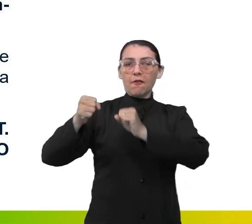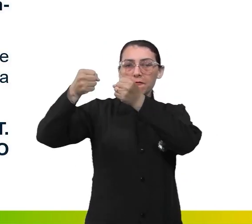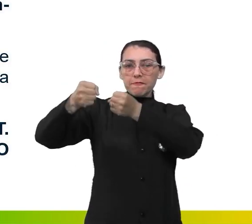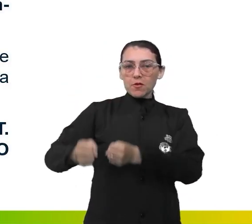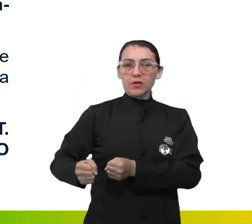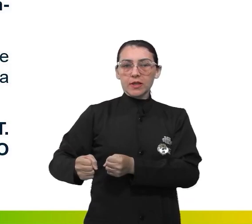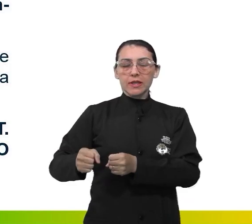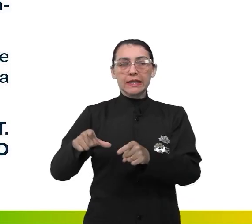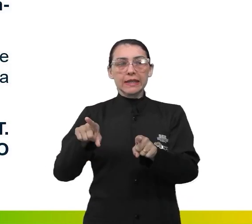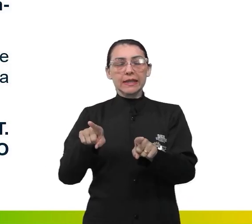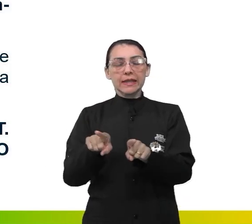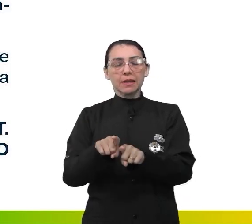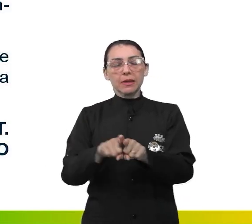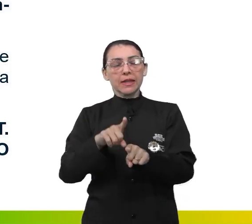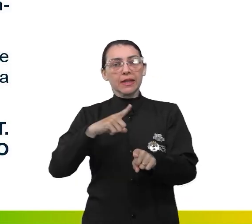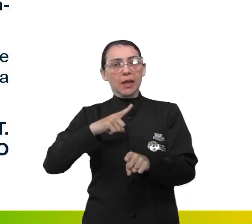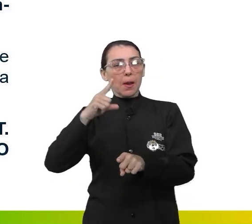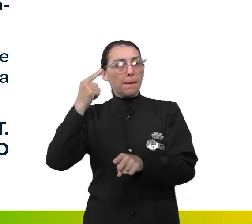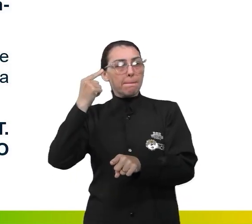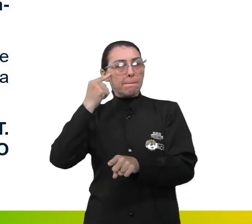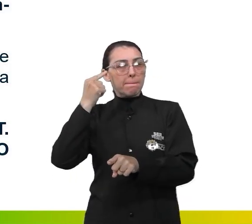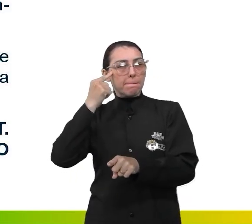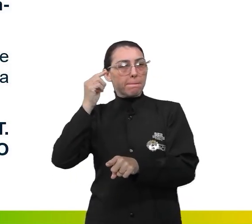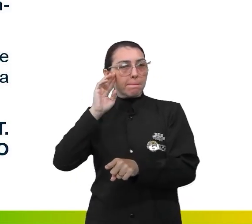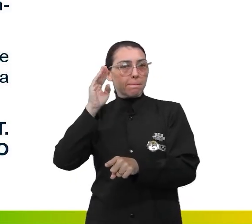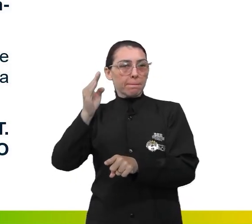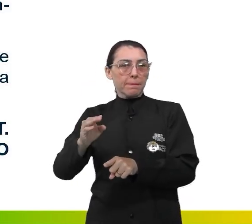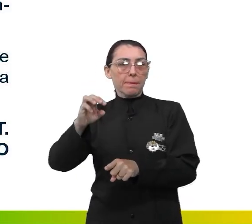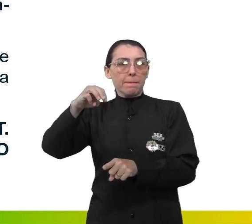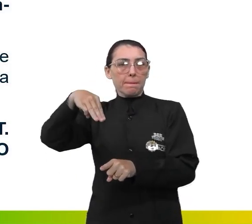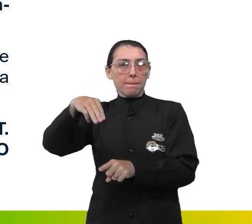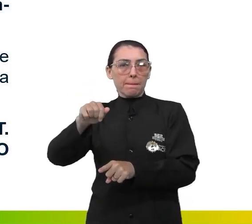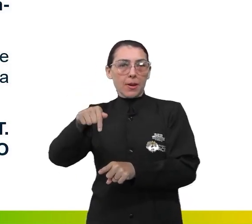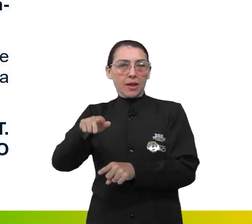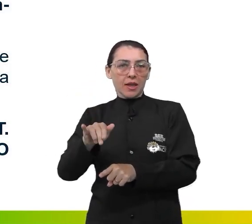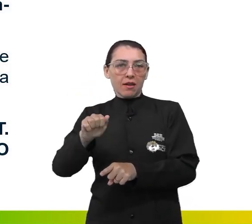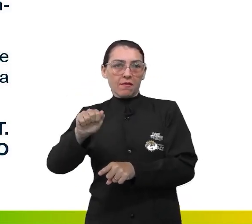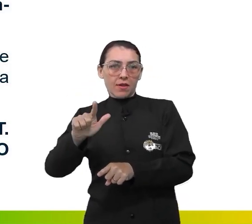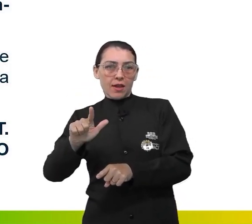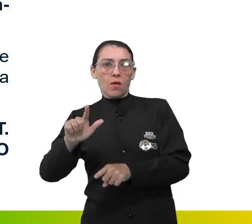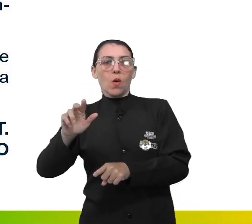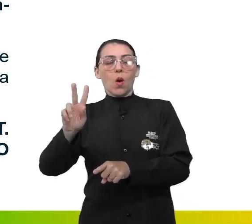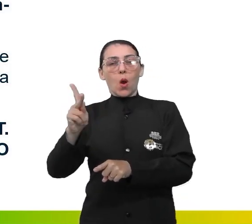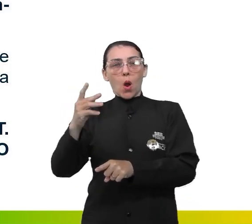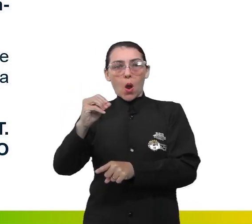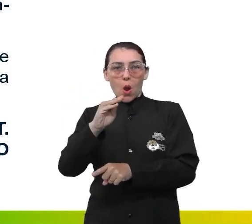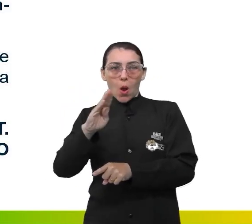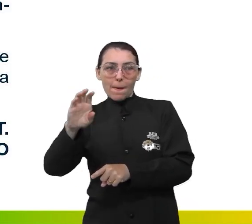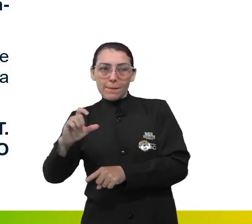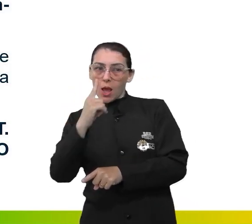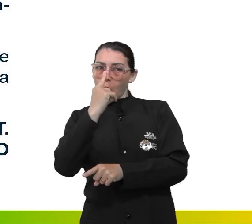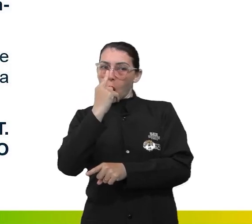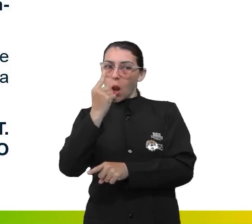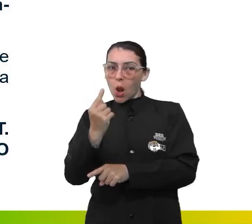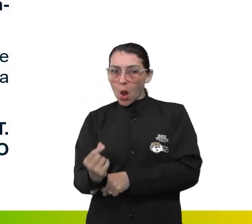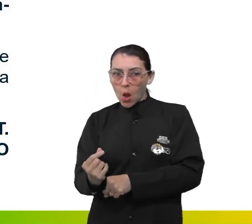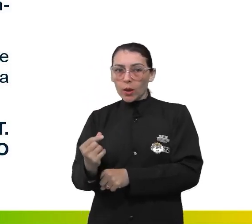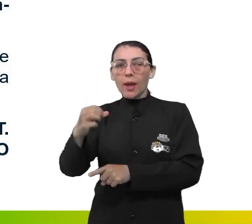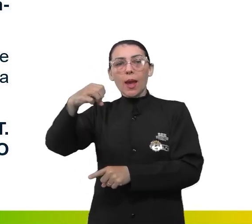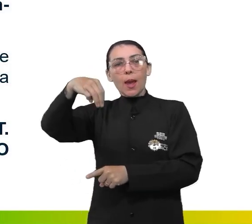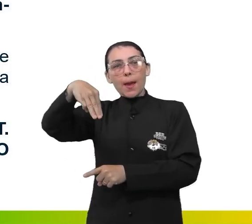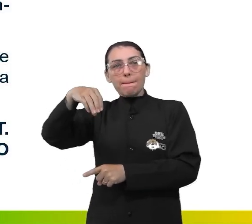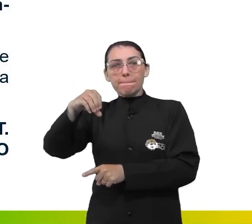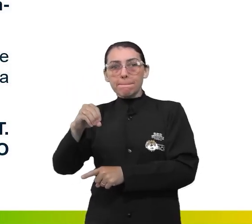nós temos os principais pensadores, né? Maquiavel, Hobbes, Locke, Montesquieu